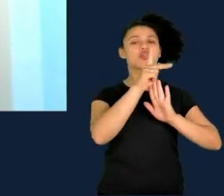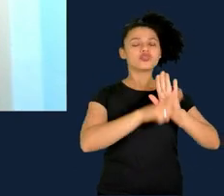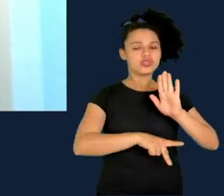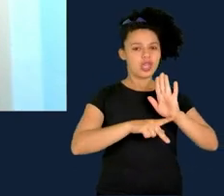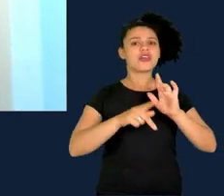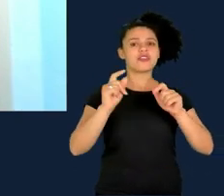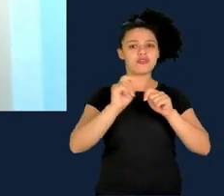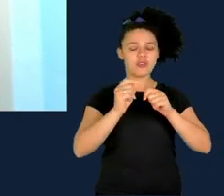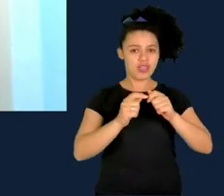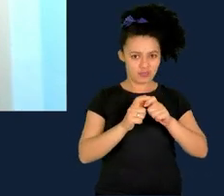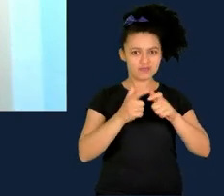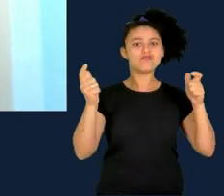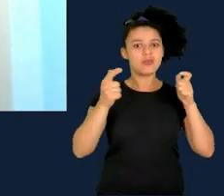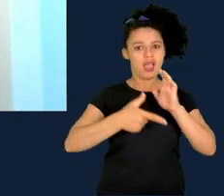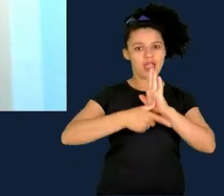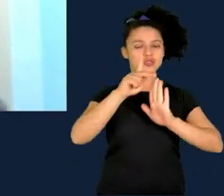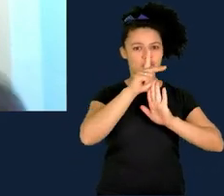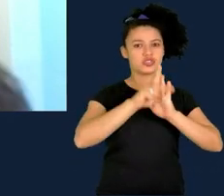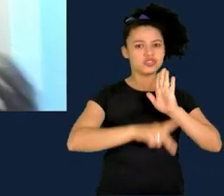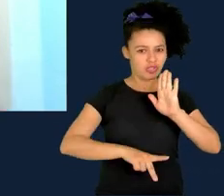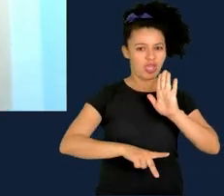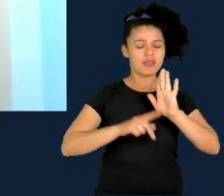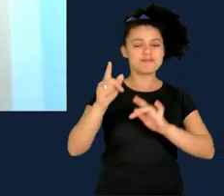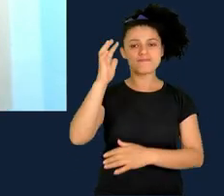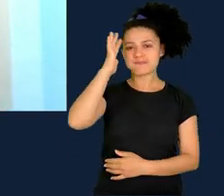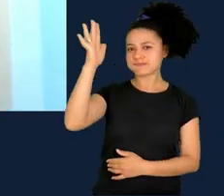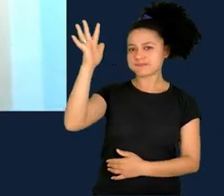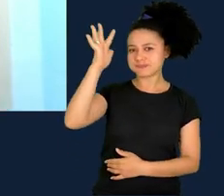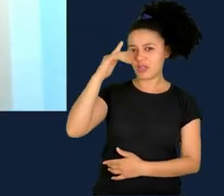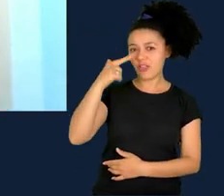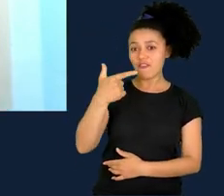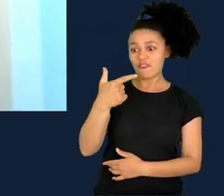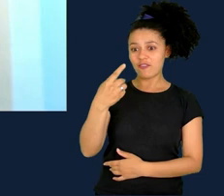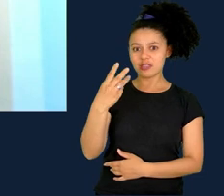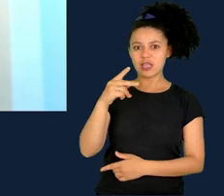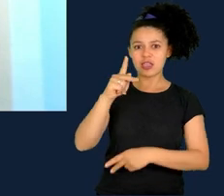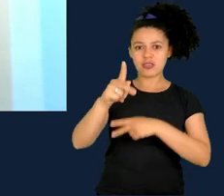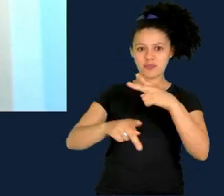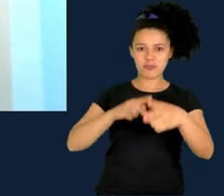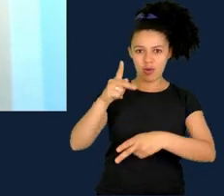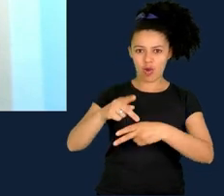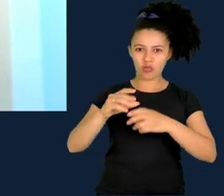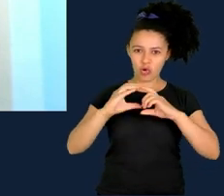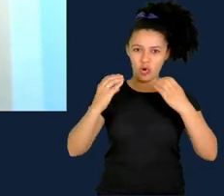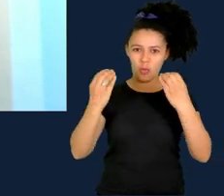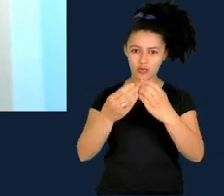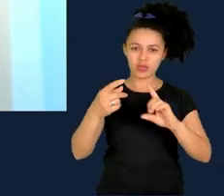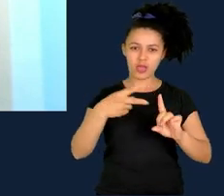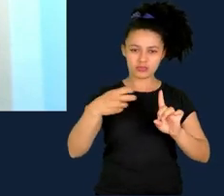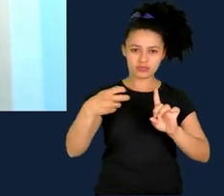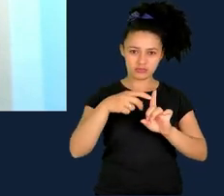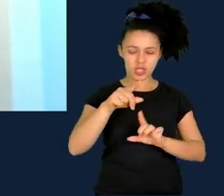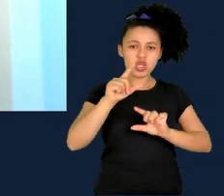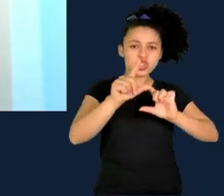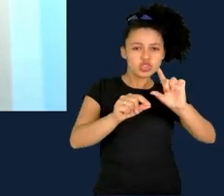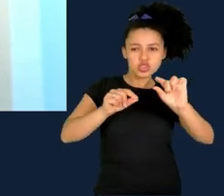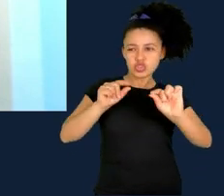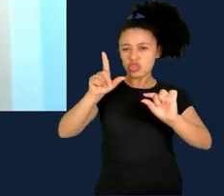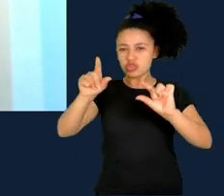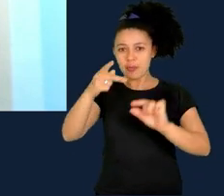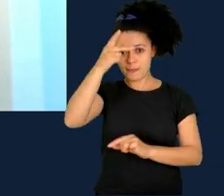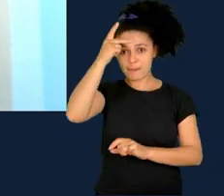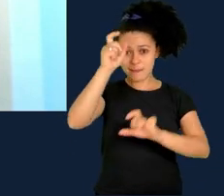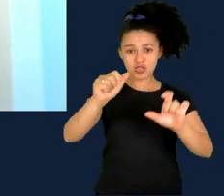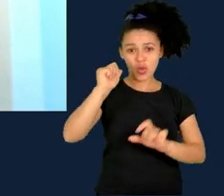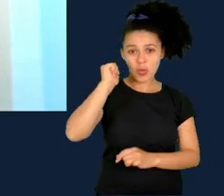grande, isso foi pensado com os 23 povos do Rio Negro, foram escolhidos bolsistas, né,